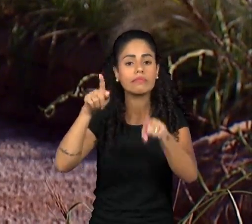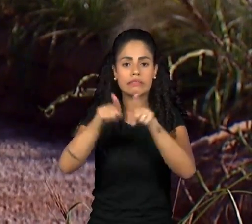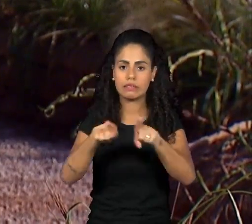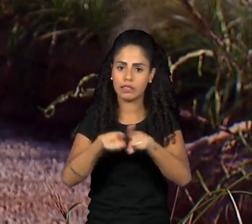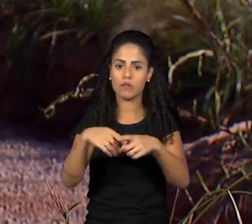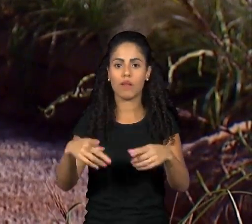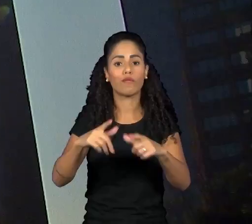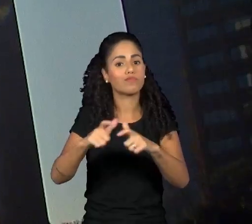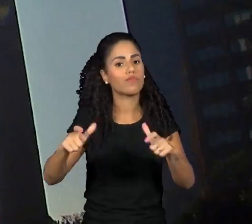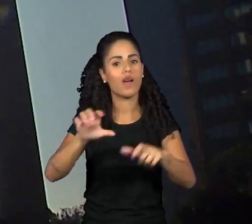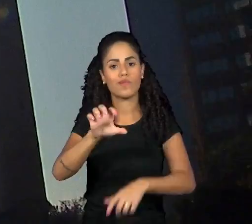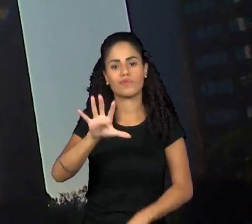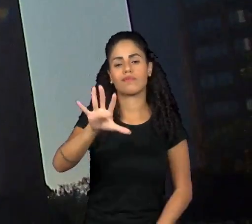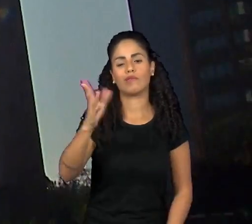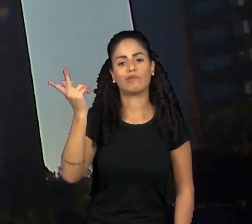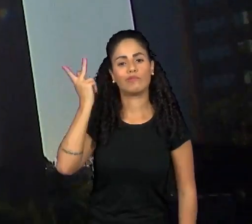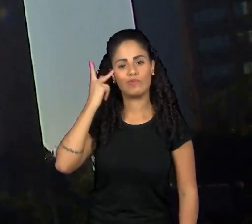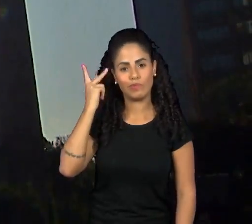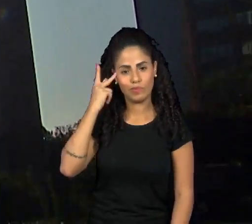estado de São Paulo.